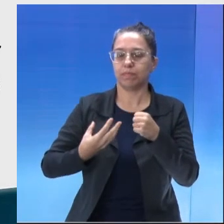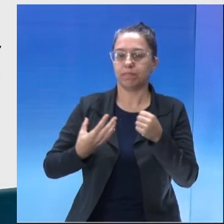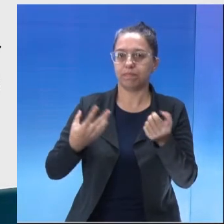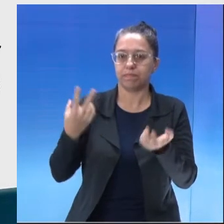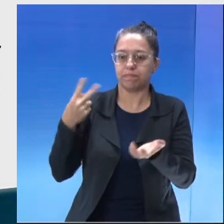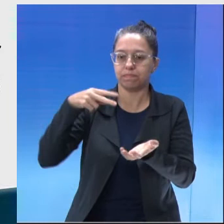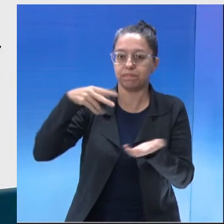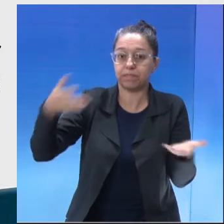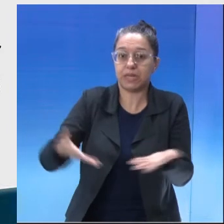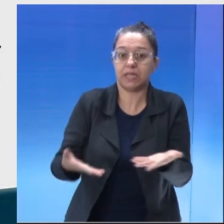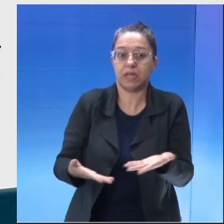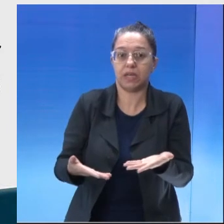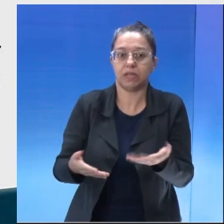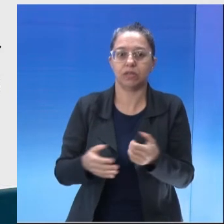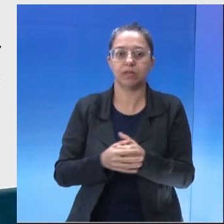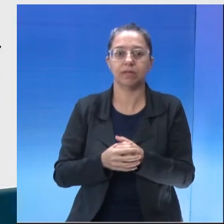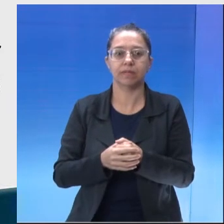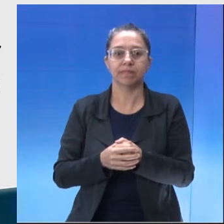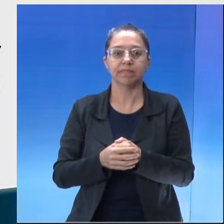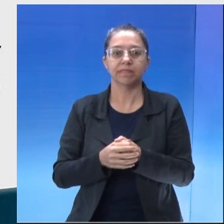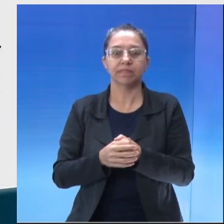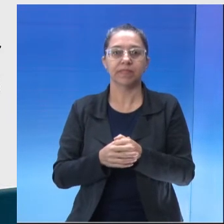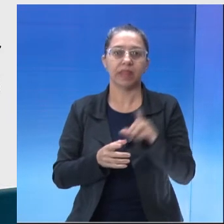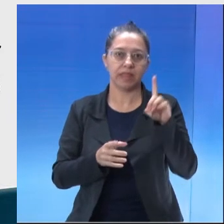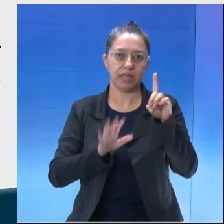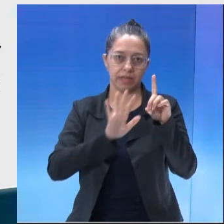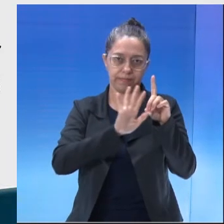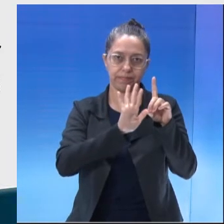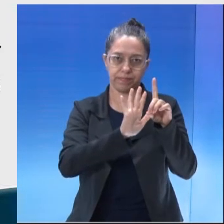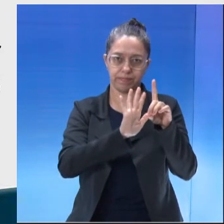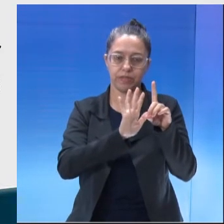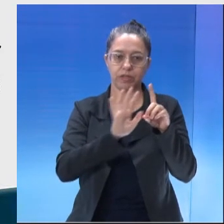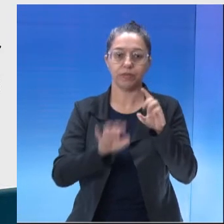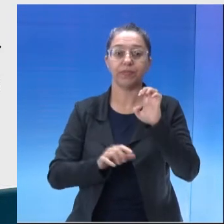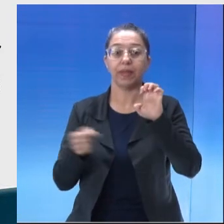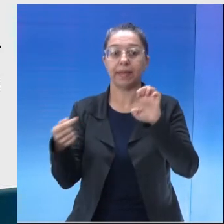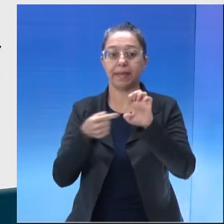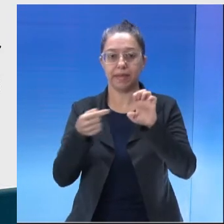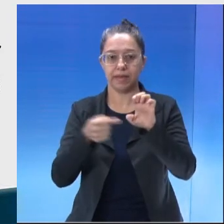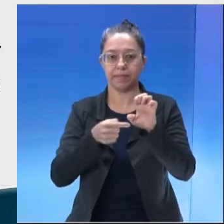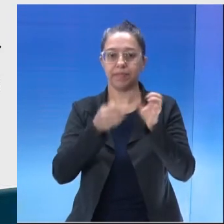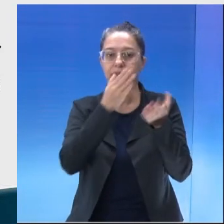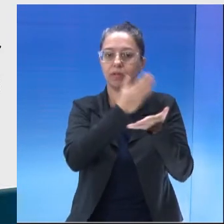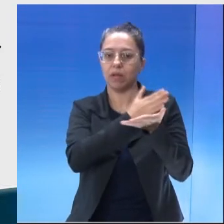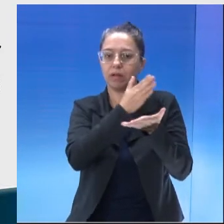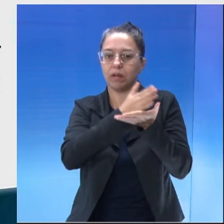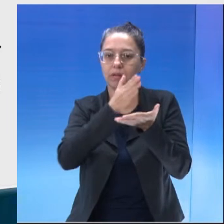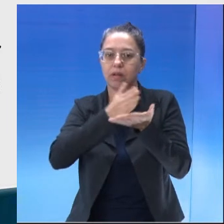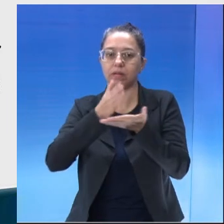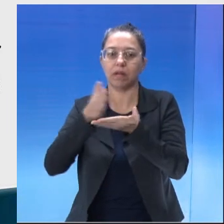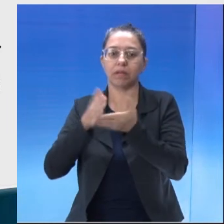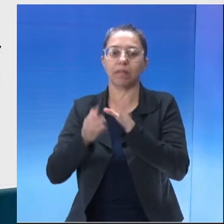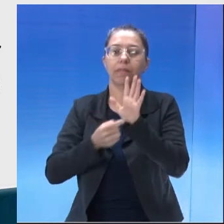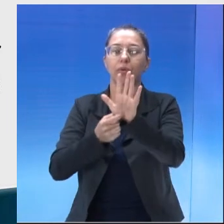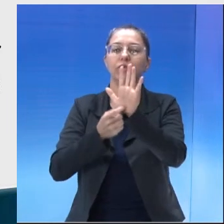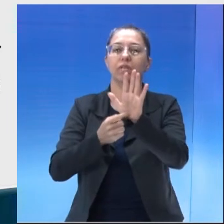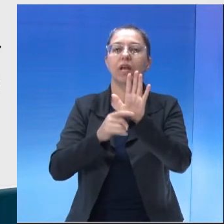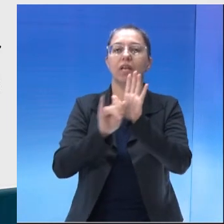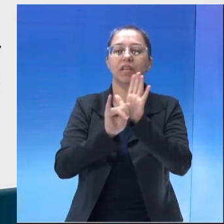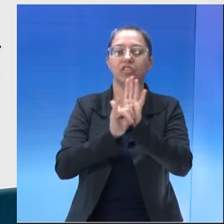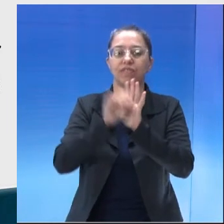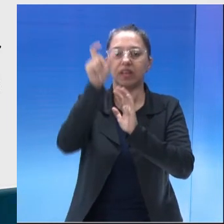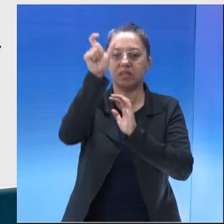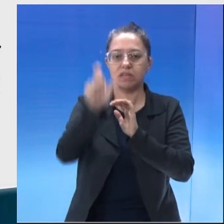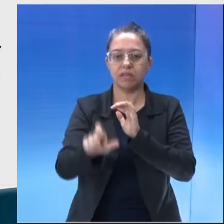Letra D, eu vou pular, D, vamos para E. Sequências descritivas para promover a identificação do leitor com as